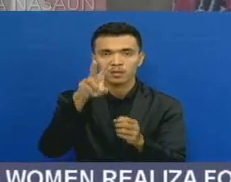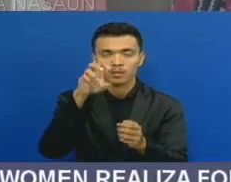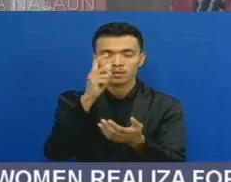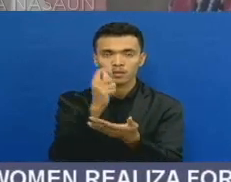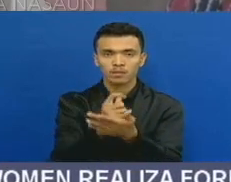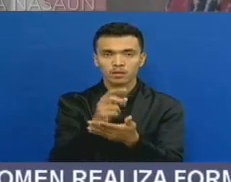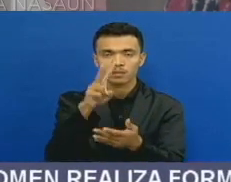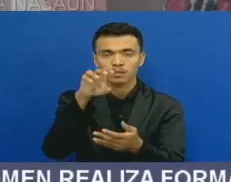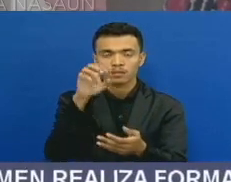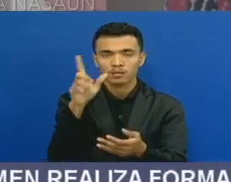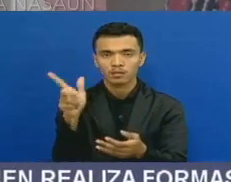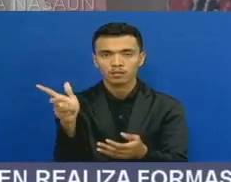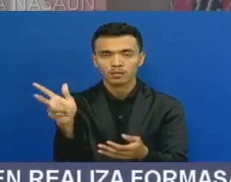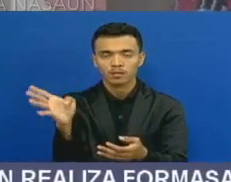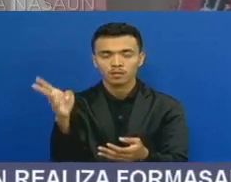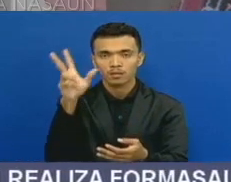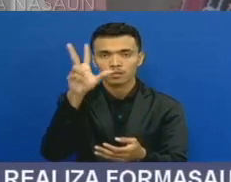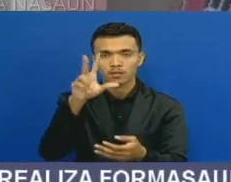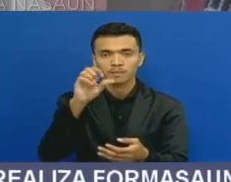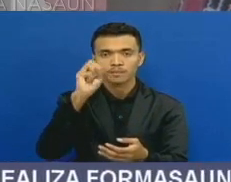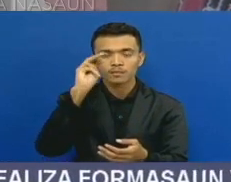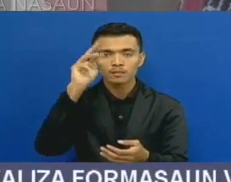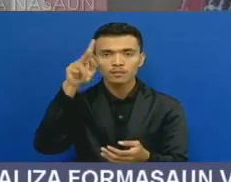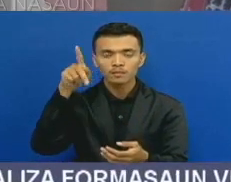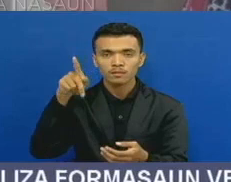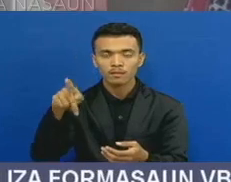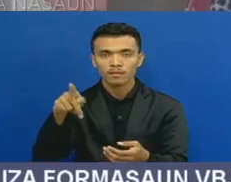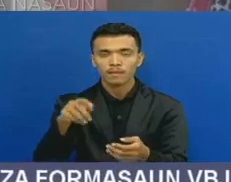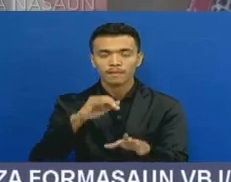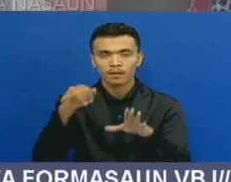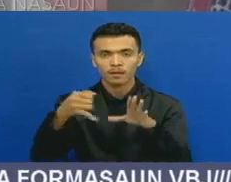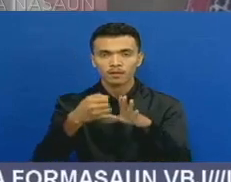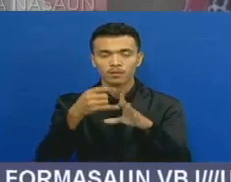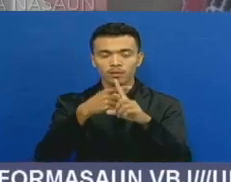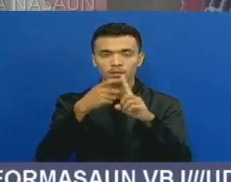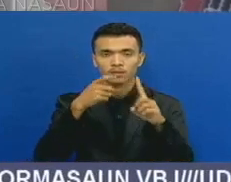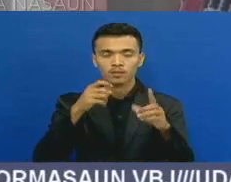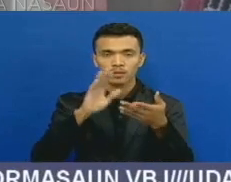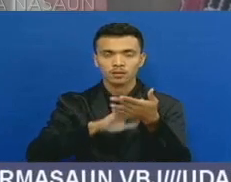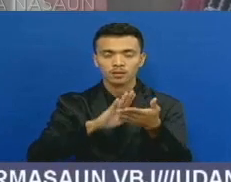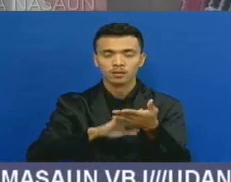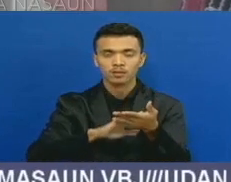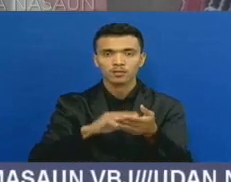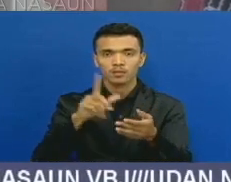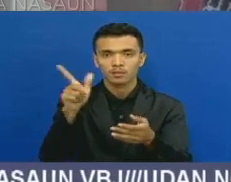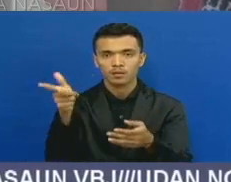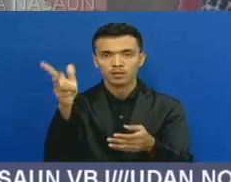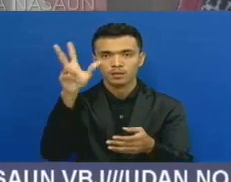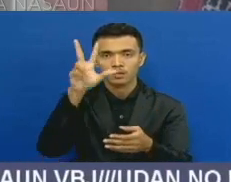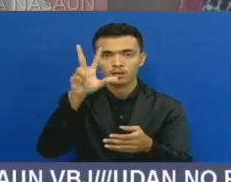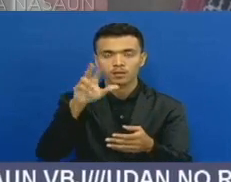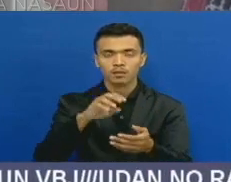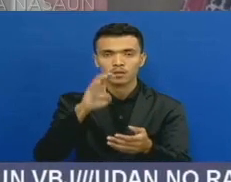2.243. Nível ensino básico, nebe composto si escola básica central, ita 23, filial